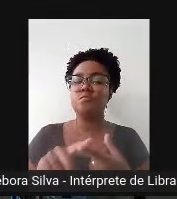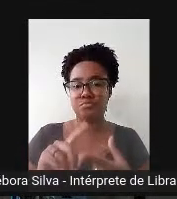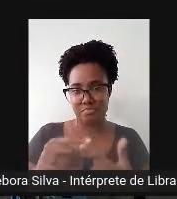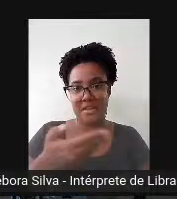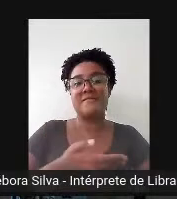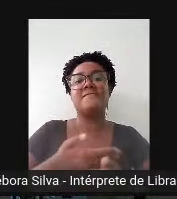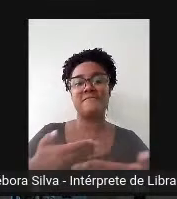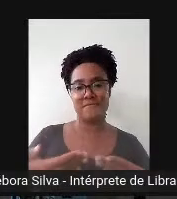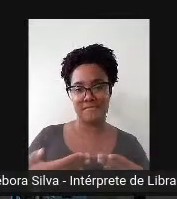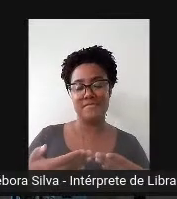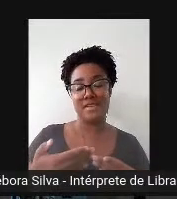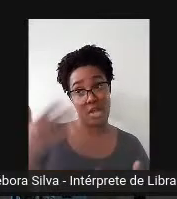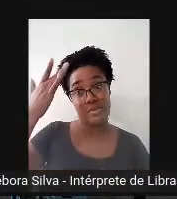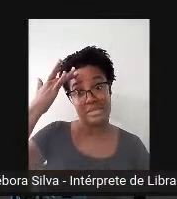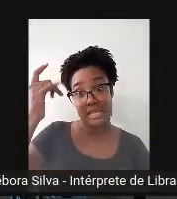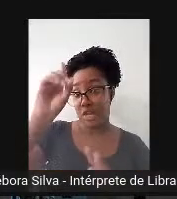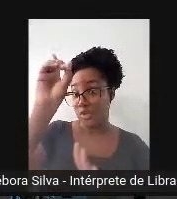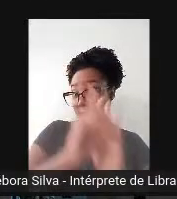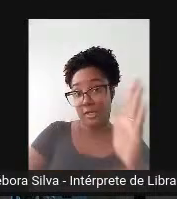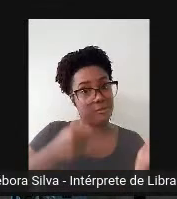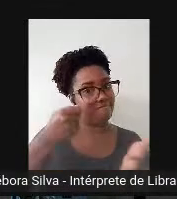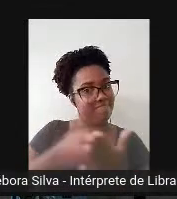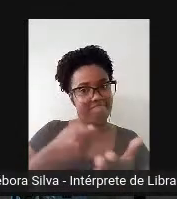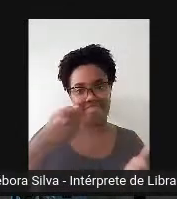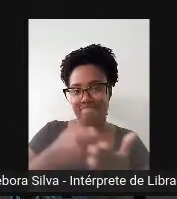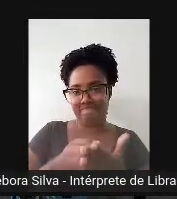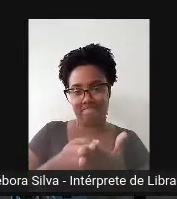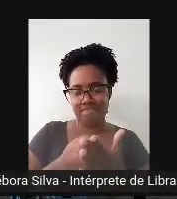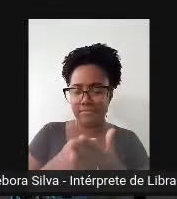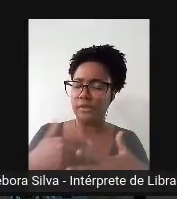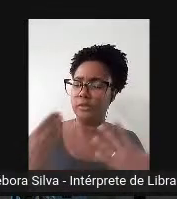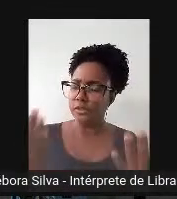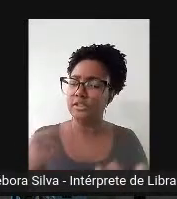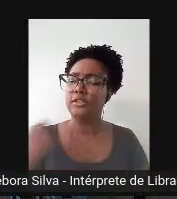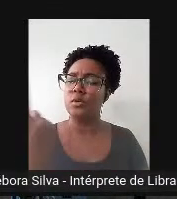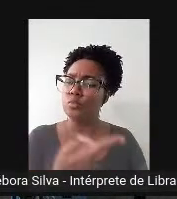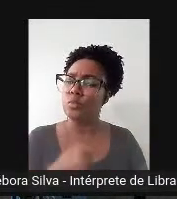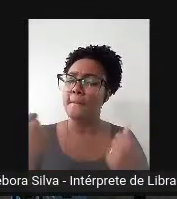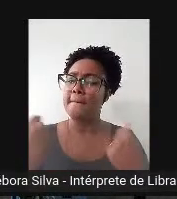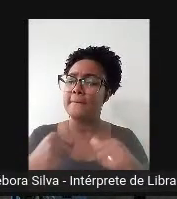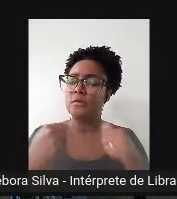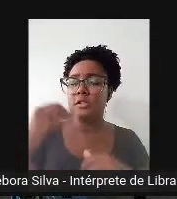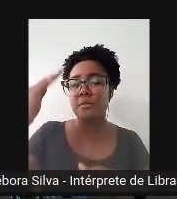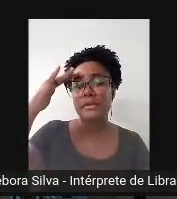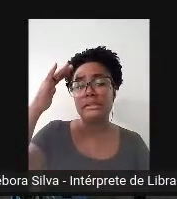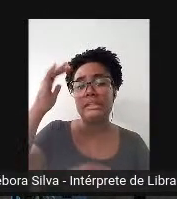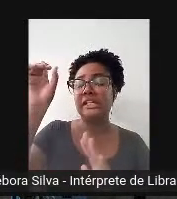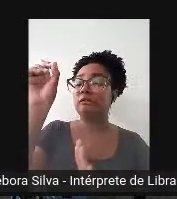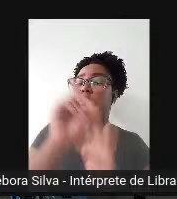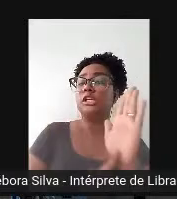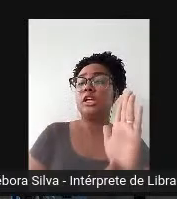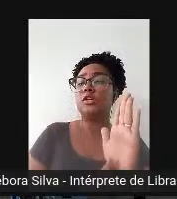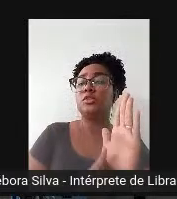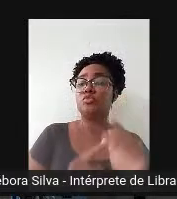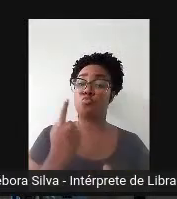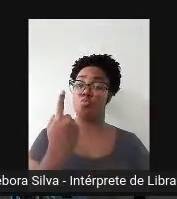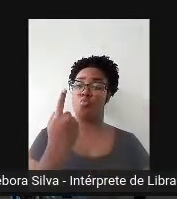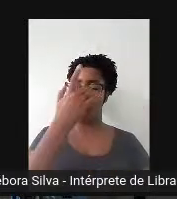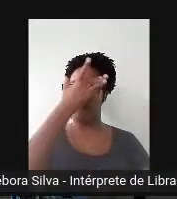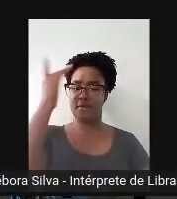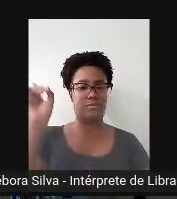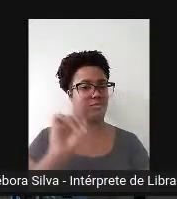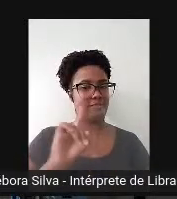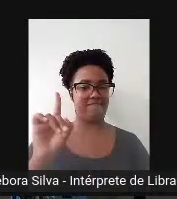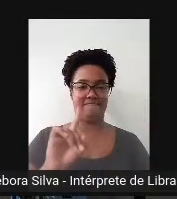nos meus direitos. Nós temos que desenvolver esse conceito de que o direito não é um direito individual, é um direito coletivo